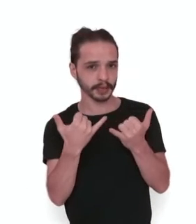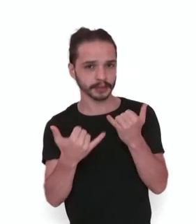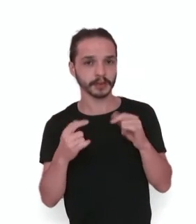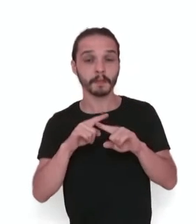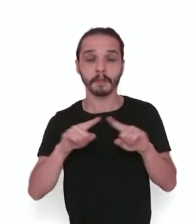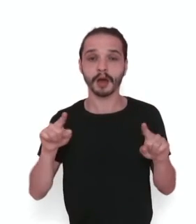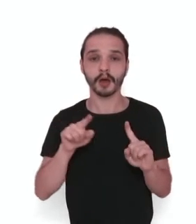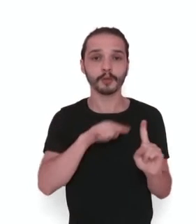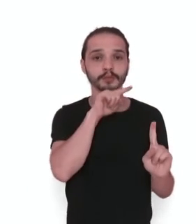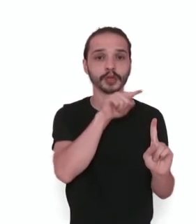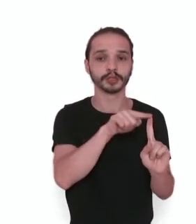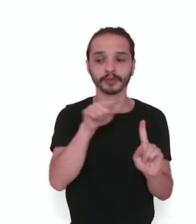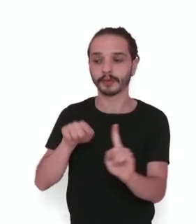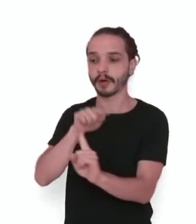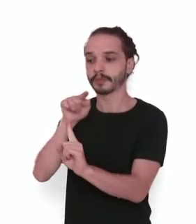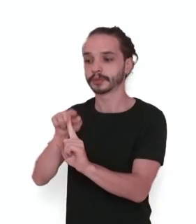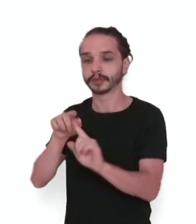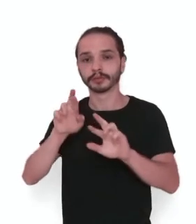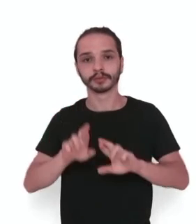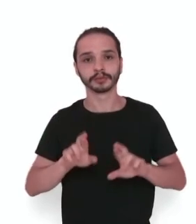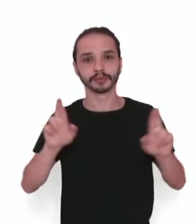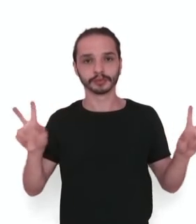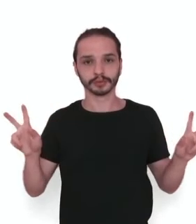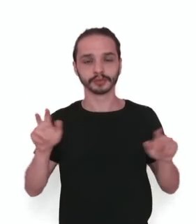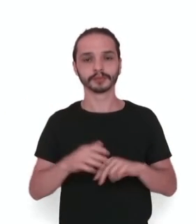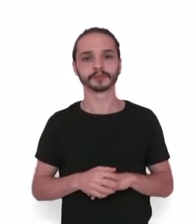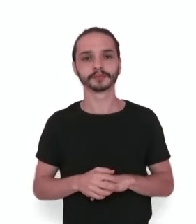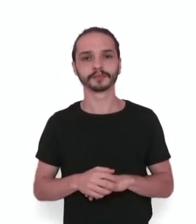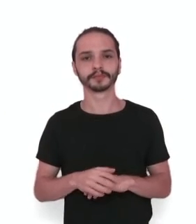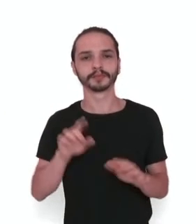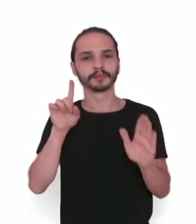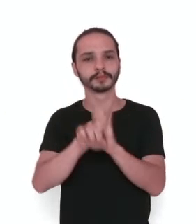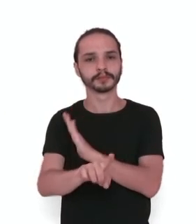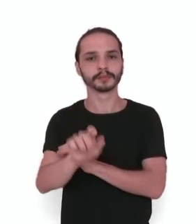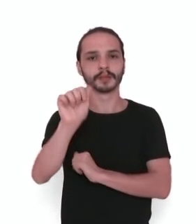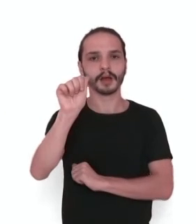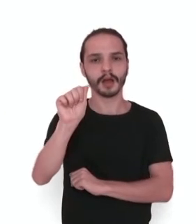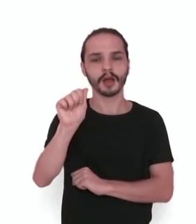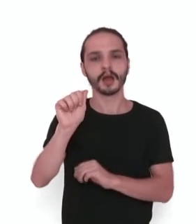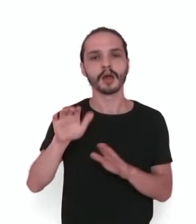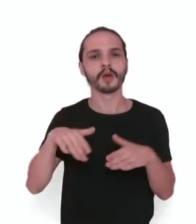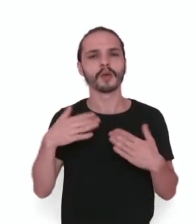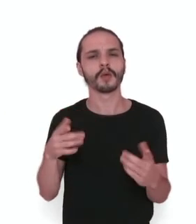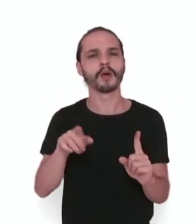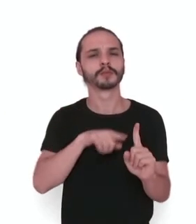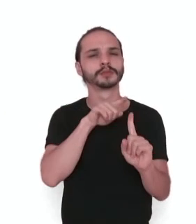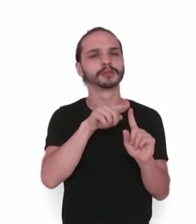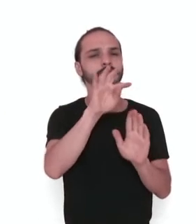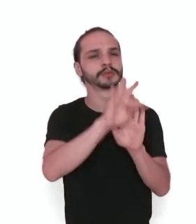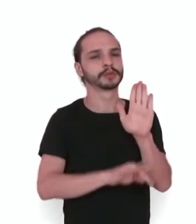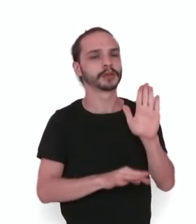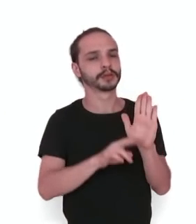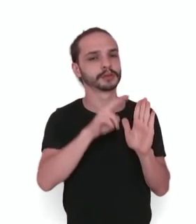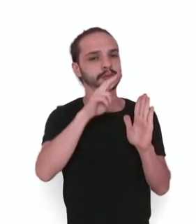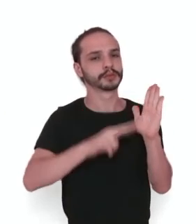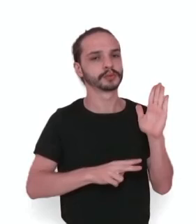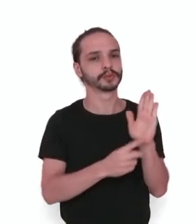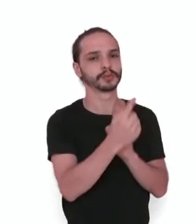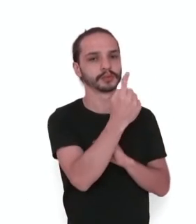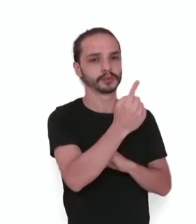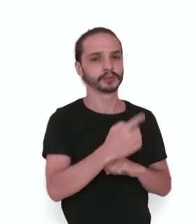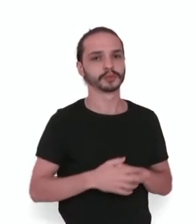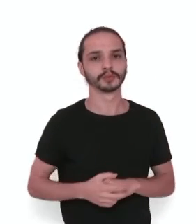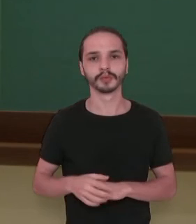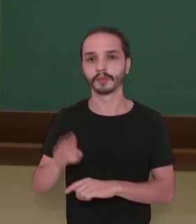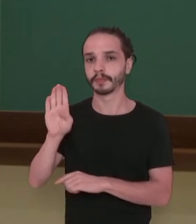objetivos diferentes. Então, na pergunta da letra A, qual o objetivo do texto da leitura 1? E na pergunta na